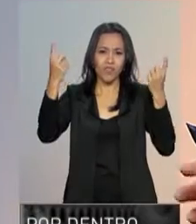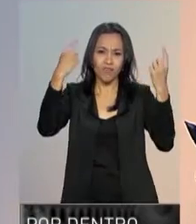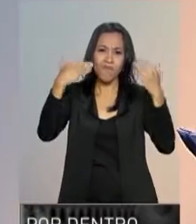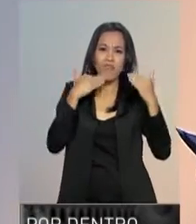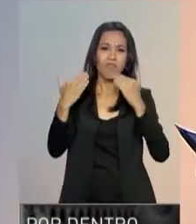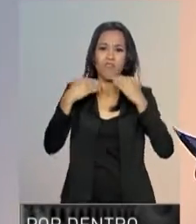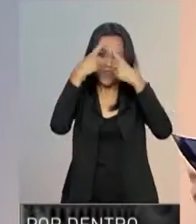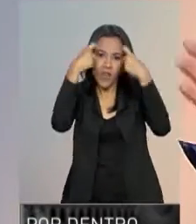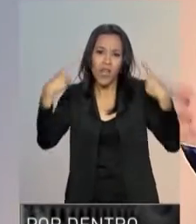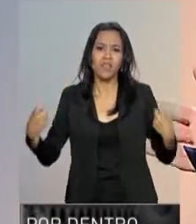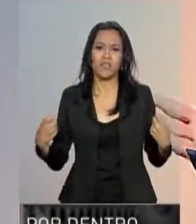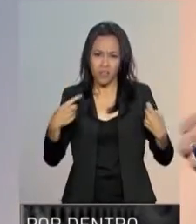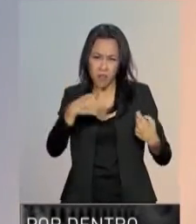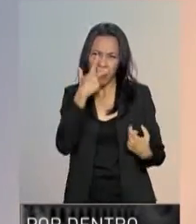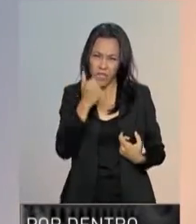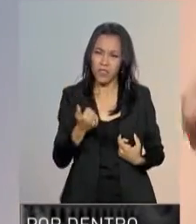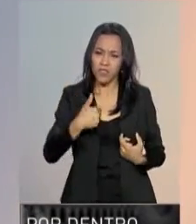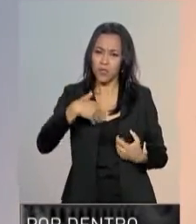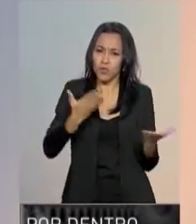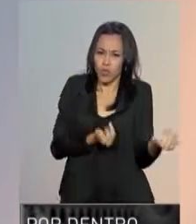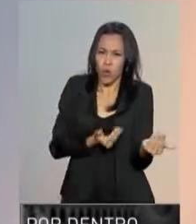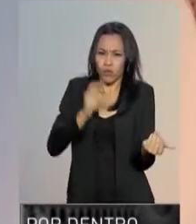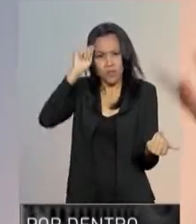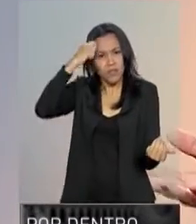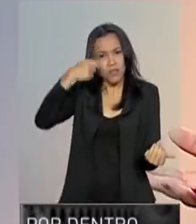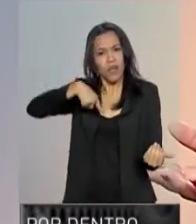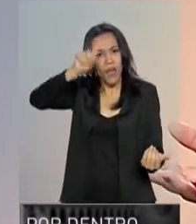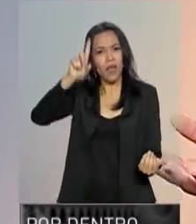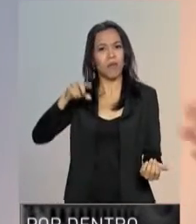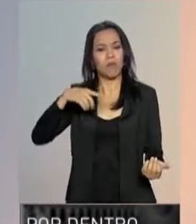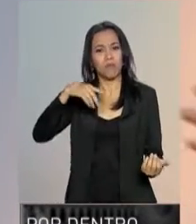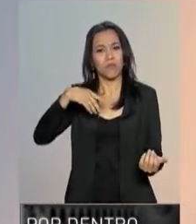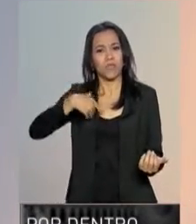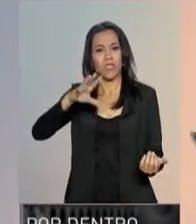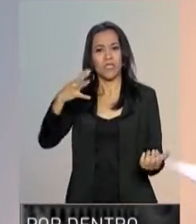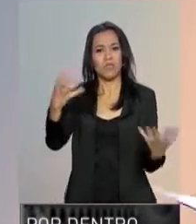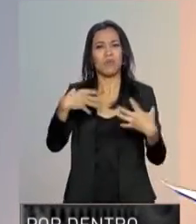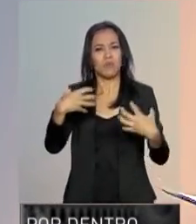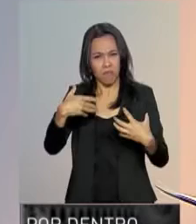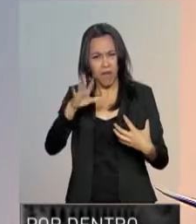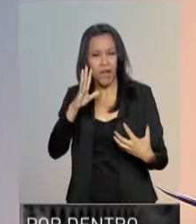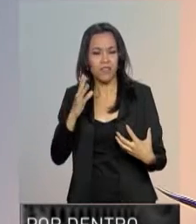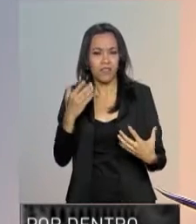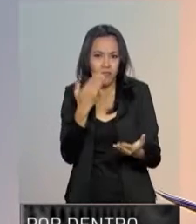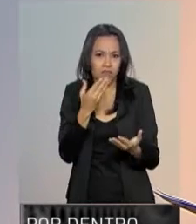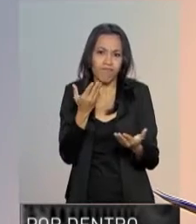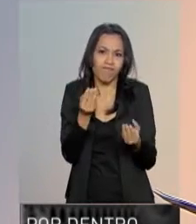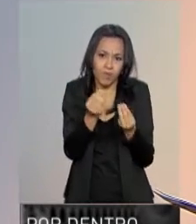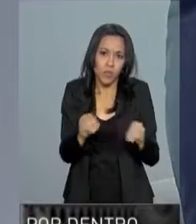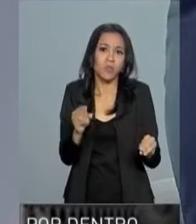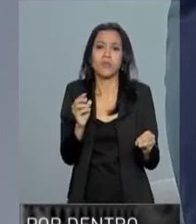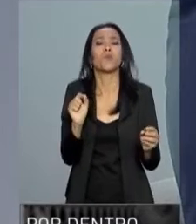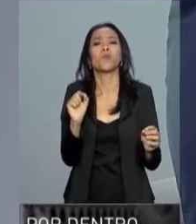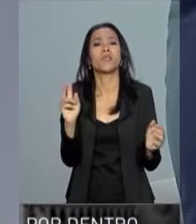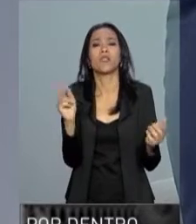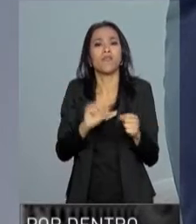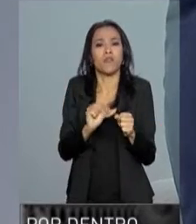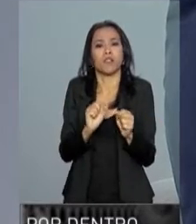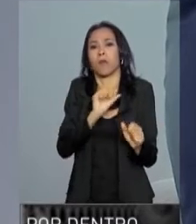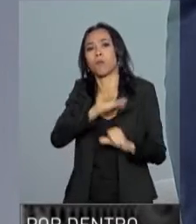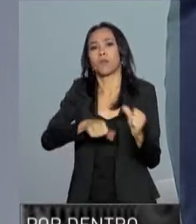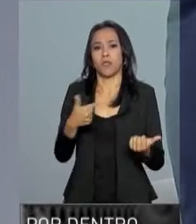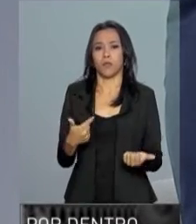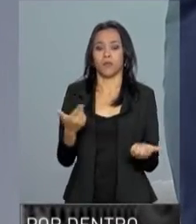negros são as principais vítimas da violência o que tem feito o que tem sido feito para reverter essa realidade sim cala